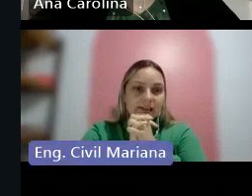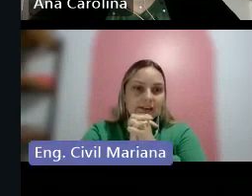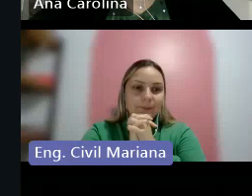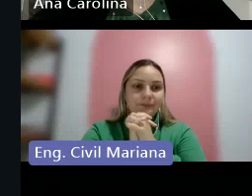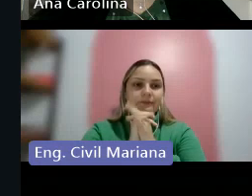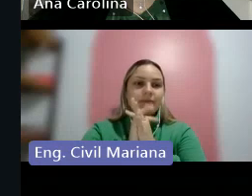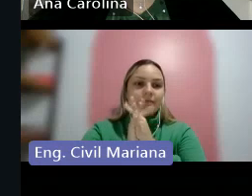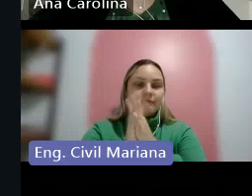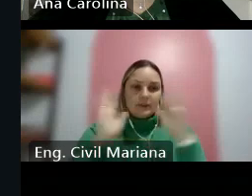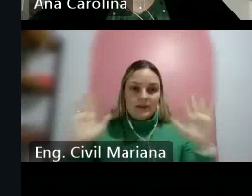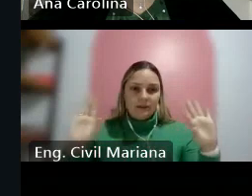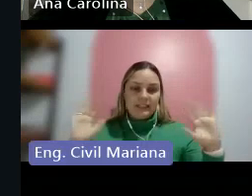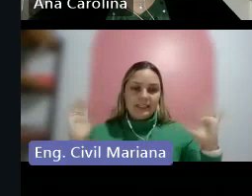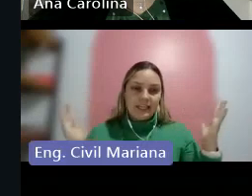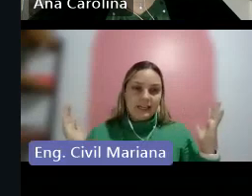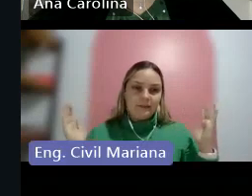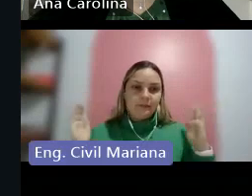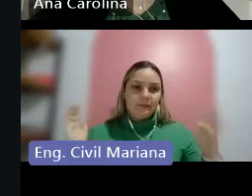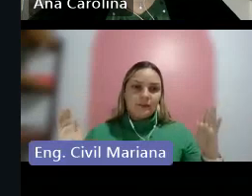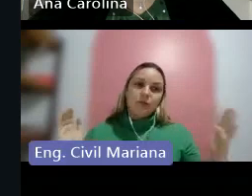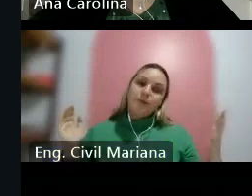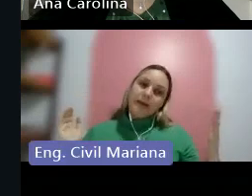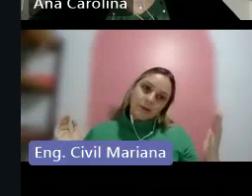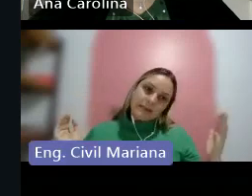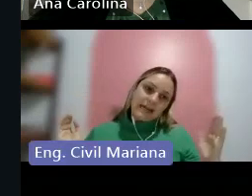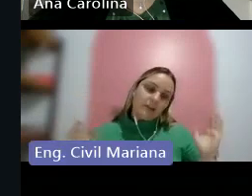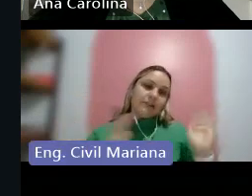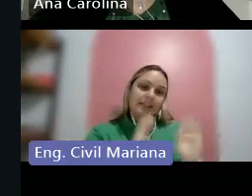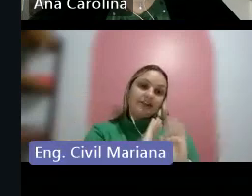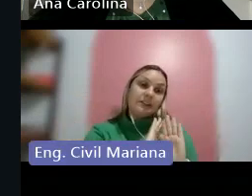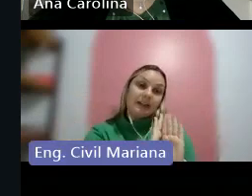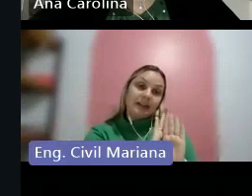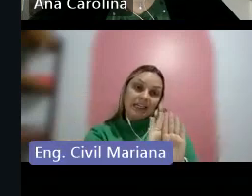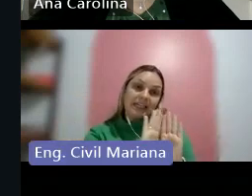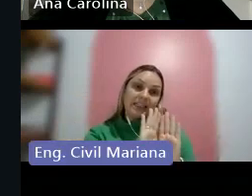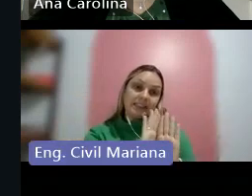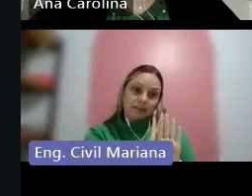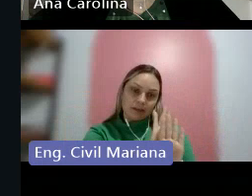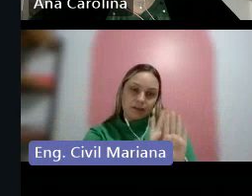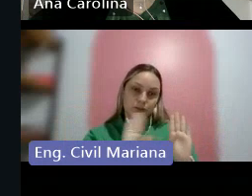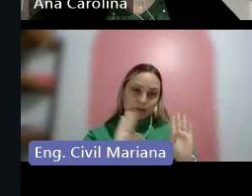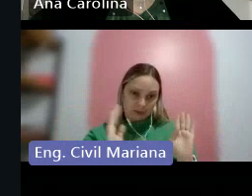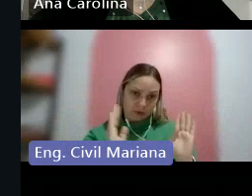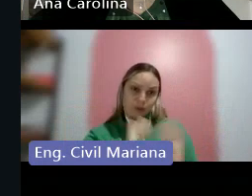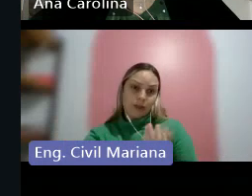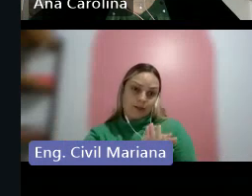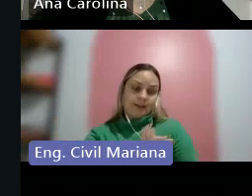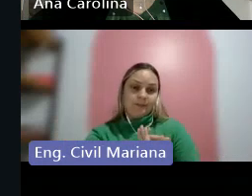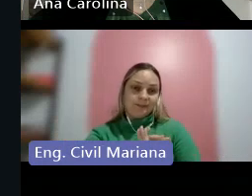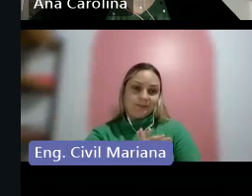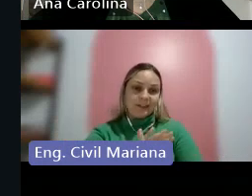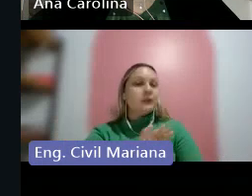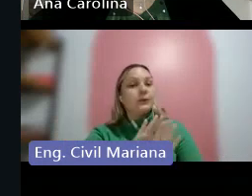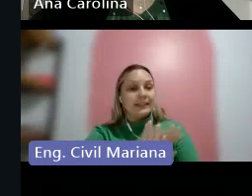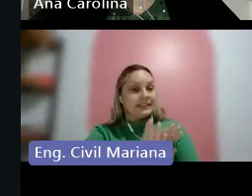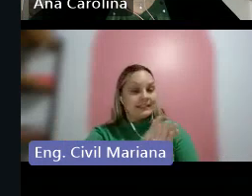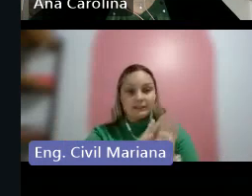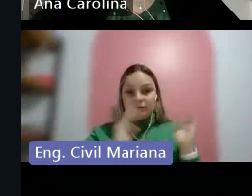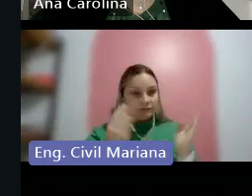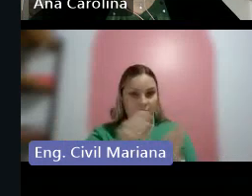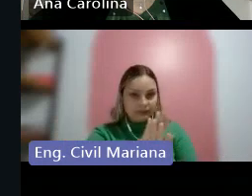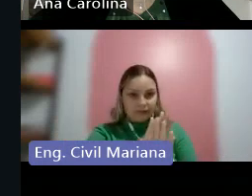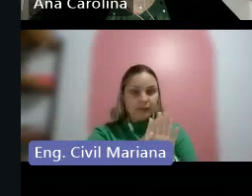fecha a alvenaria num pré-moldado, você tem que fazer uma ligação entre uma estrutura e outra,